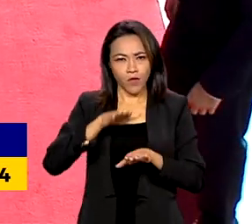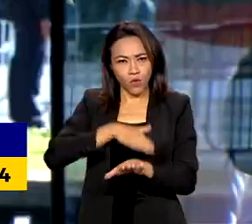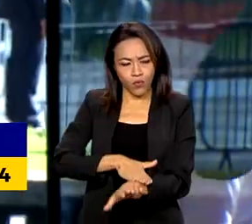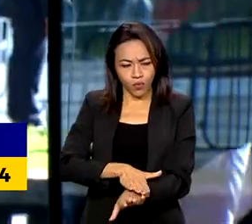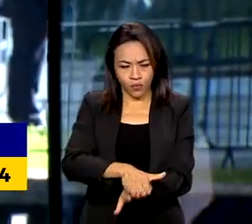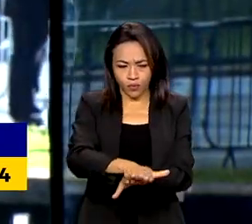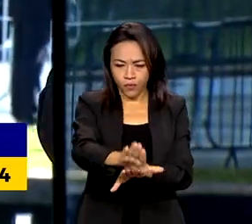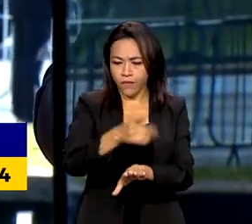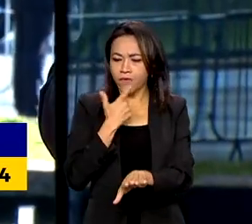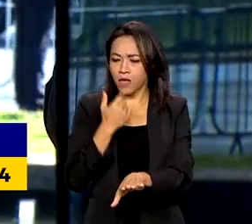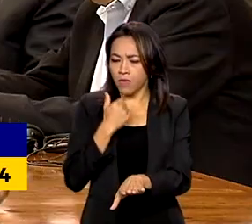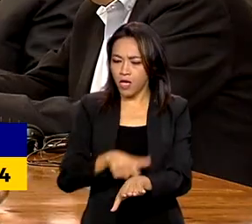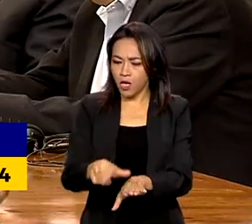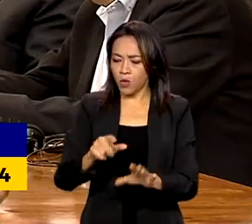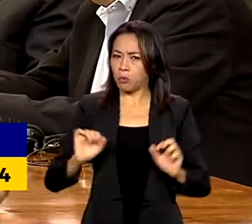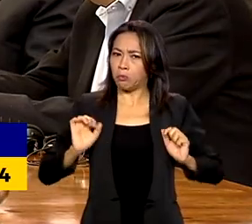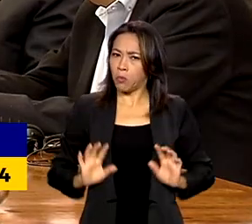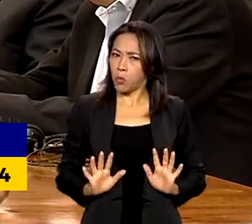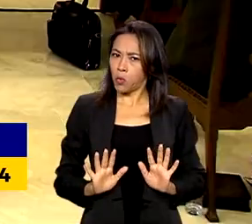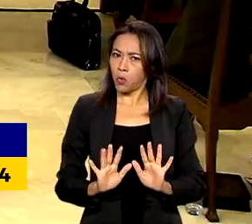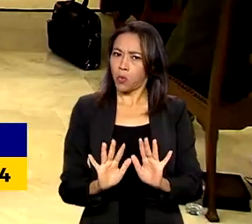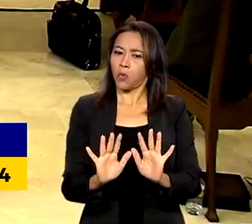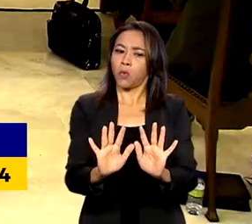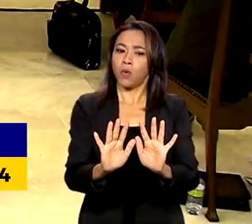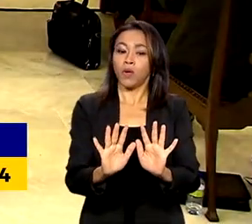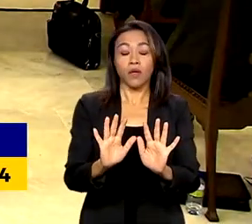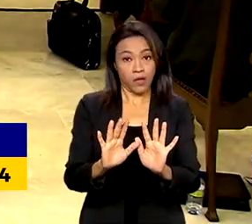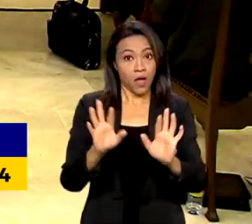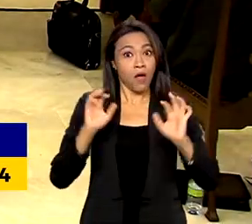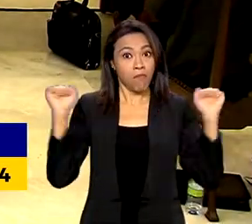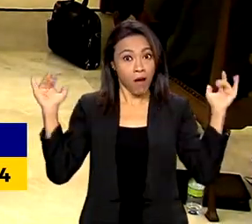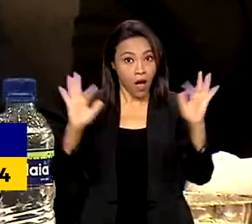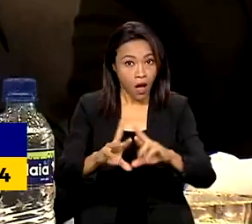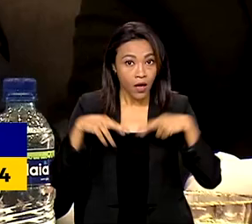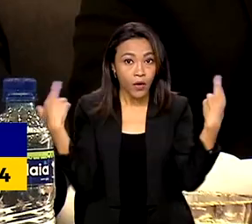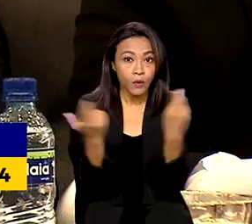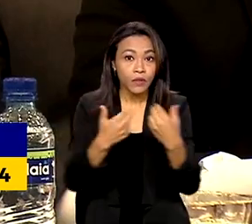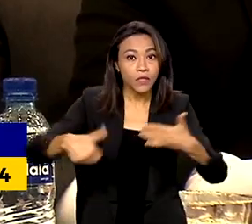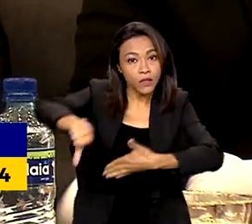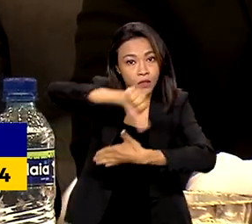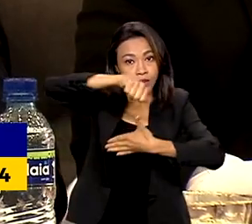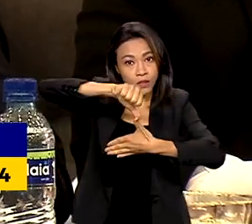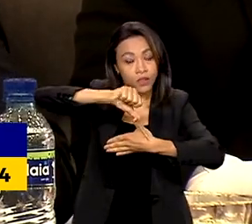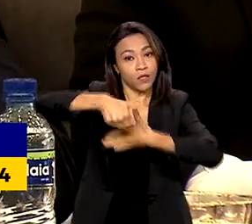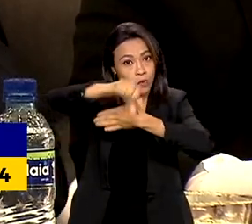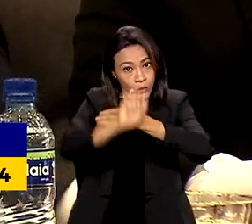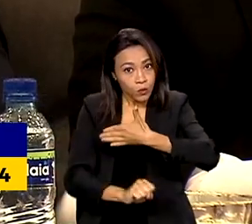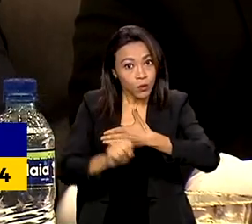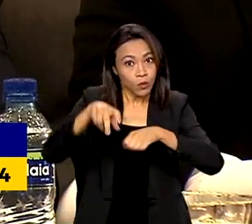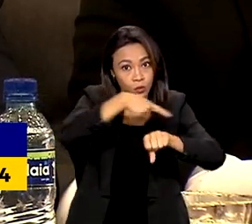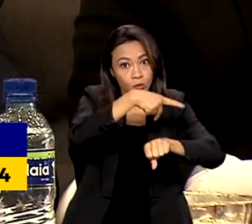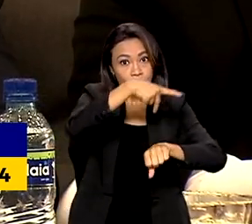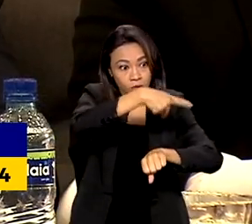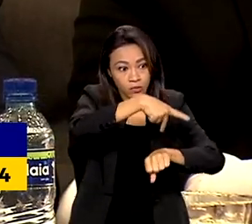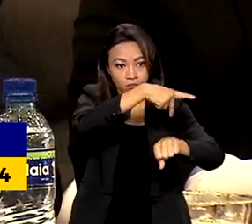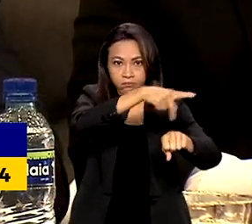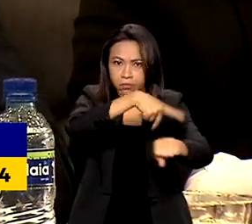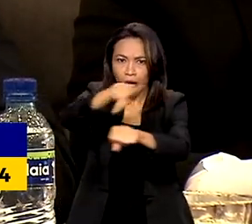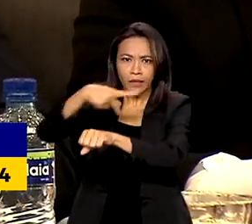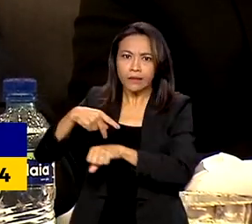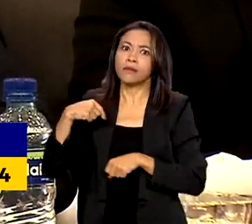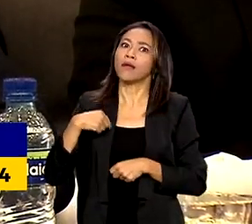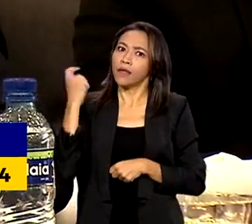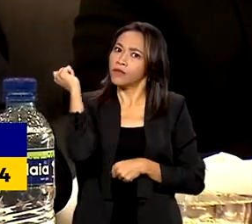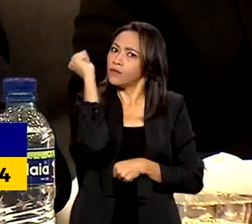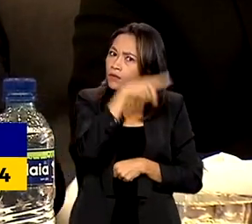a melhor recepção possível. Afinal, reunir todos os líderes da América do Sul é algo bastante raro. A cada um que chegava, Lula, como